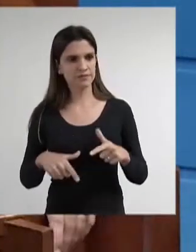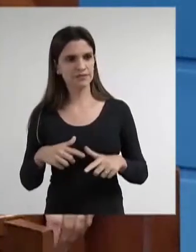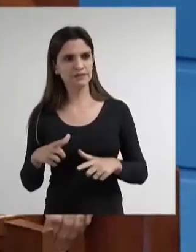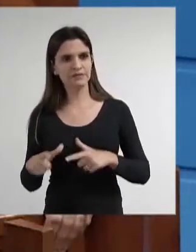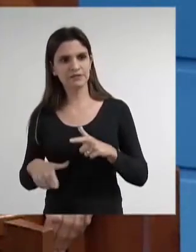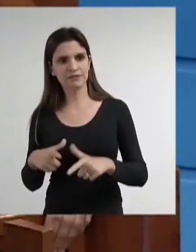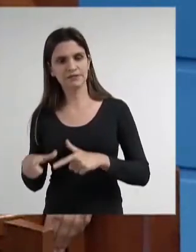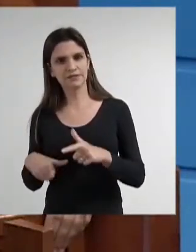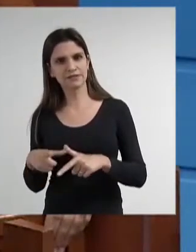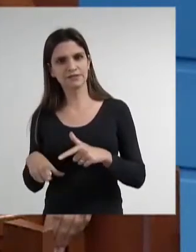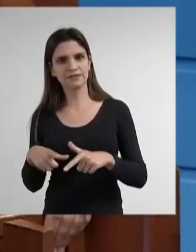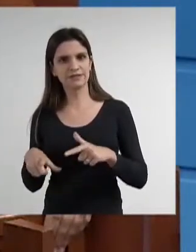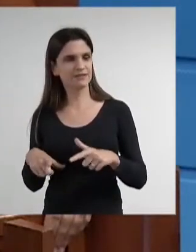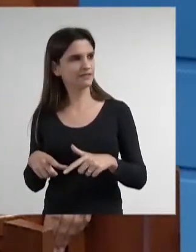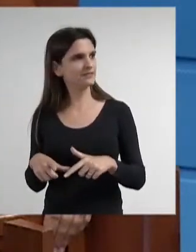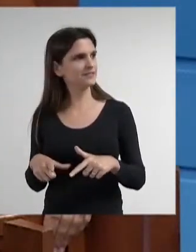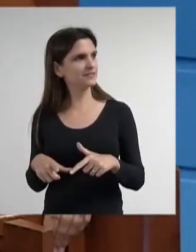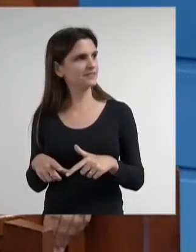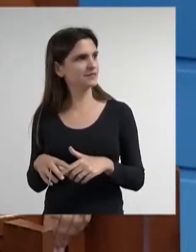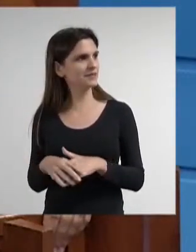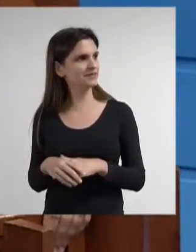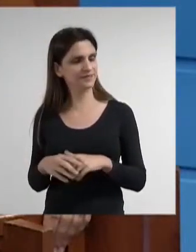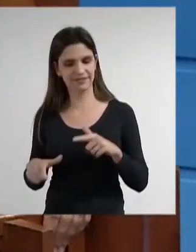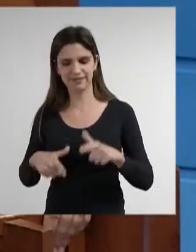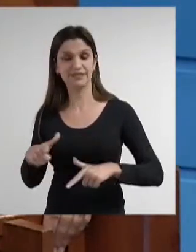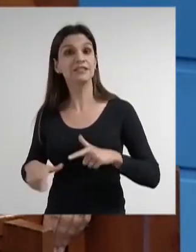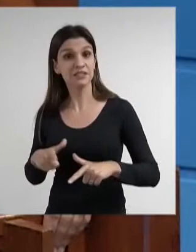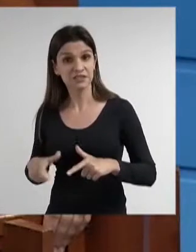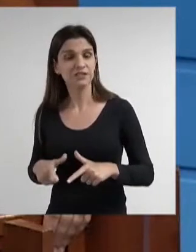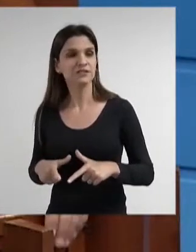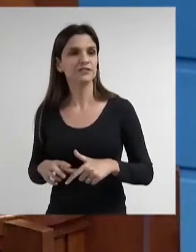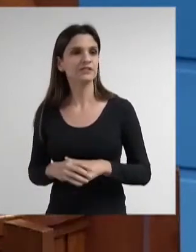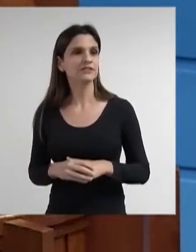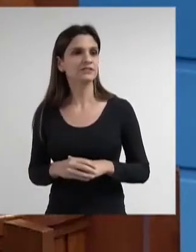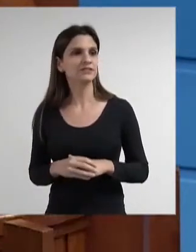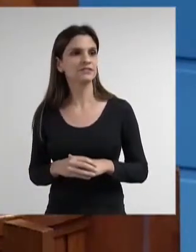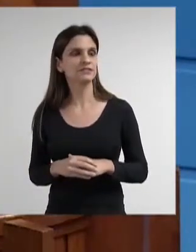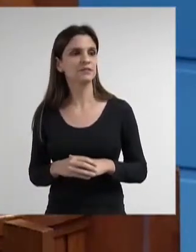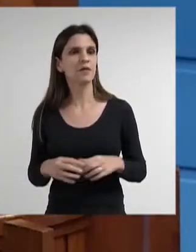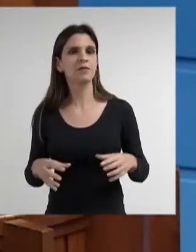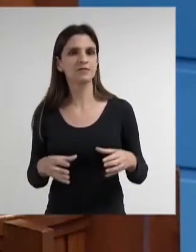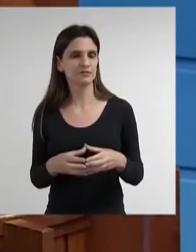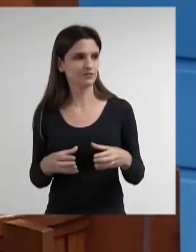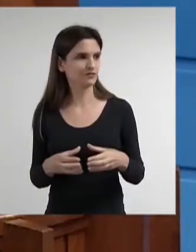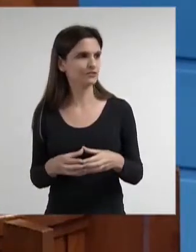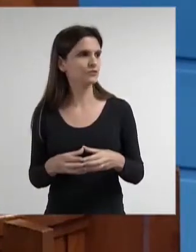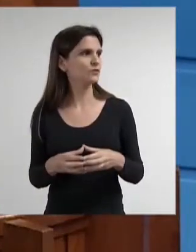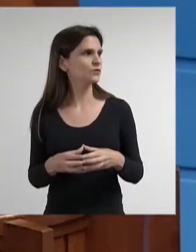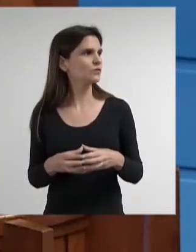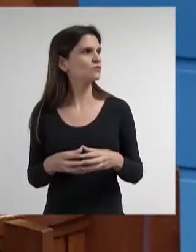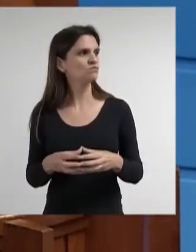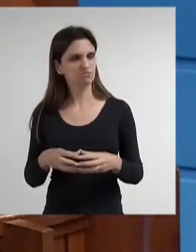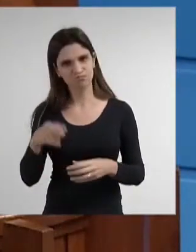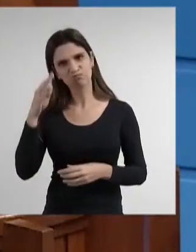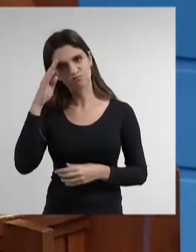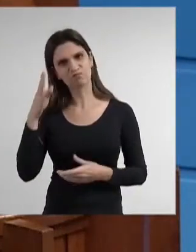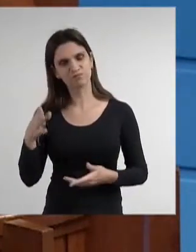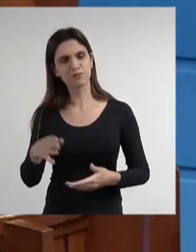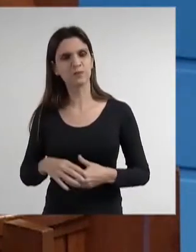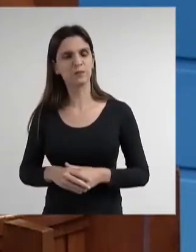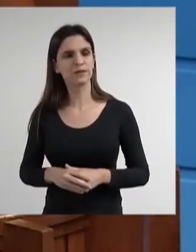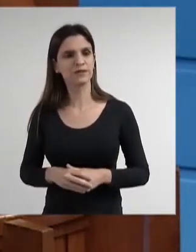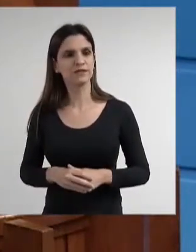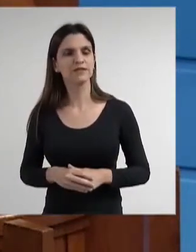Forças Armadas são chamadas de operações interagências. Por que isso é tão importante para nós, deputado